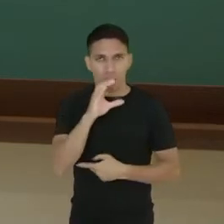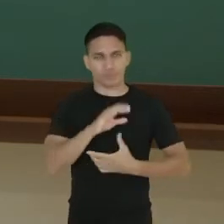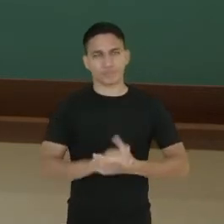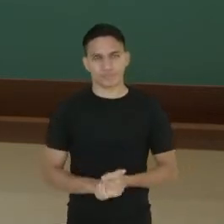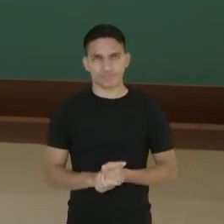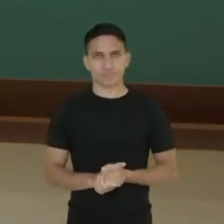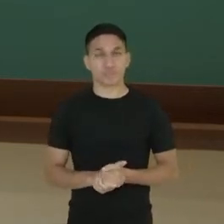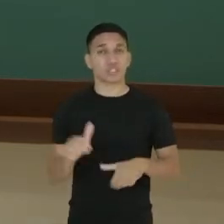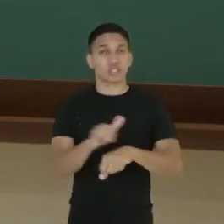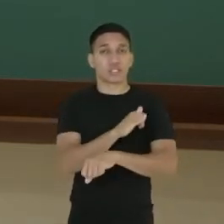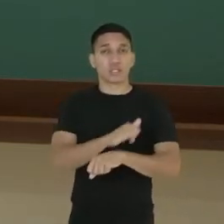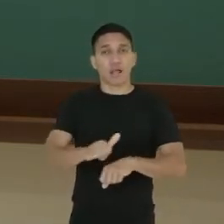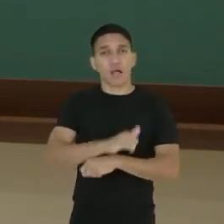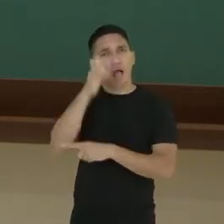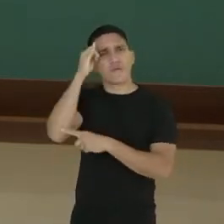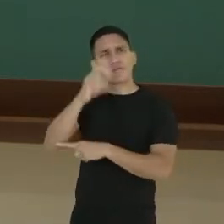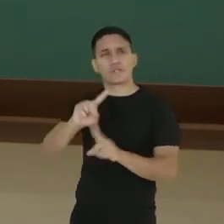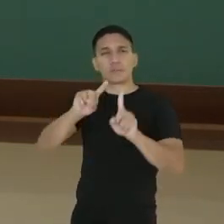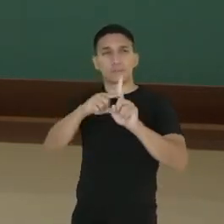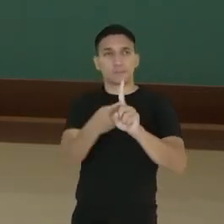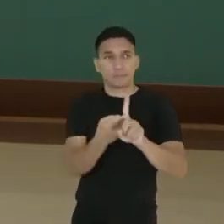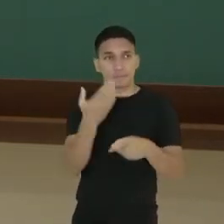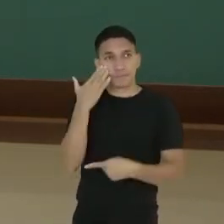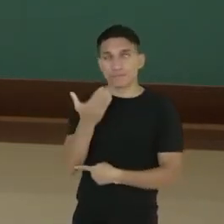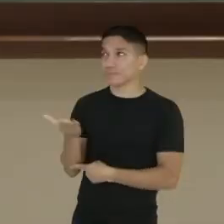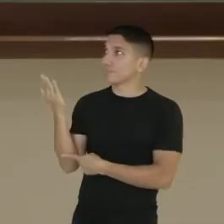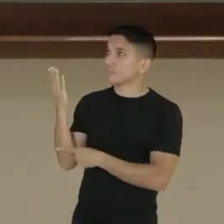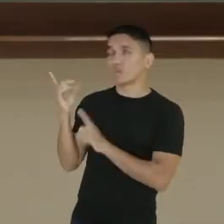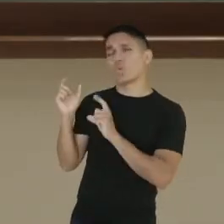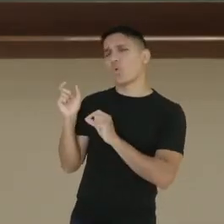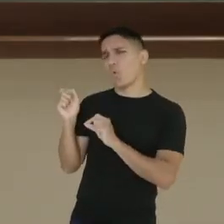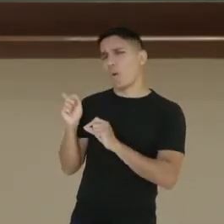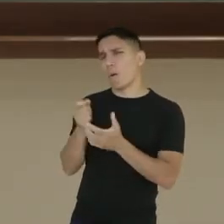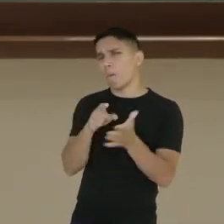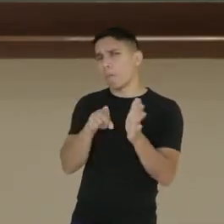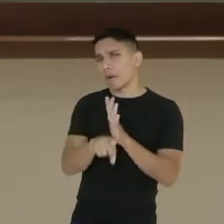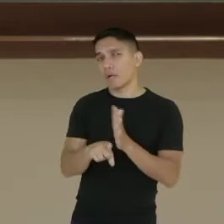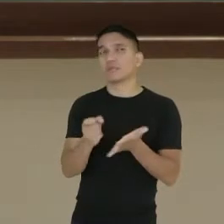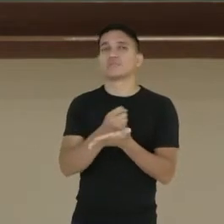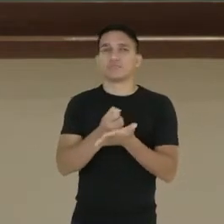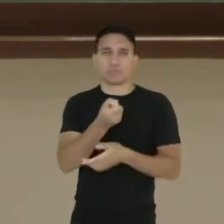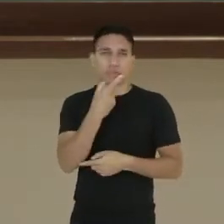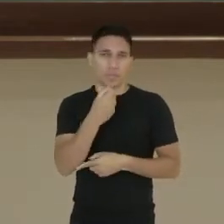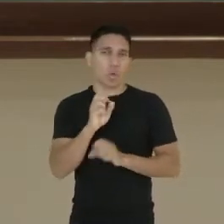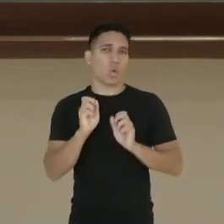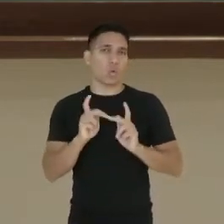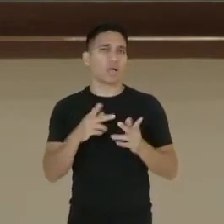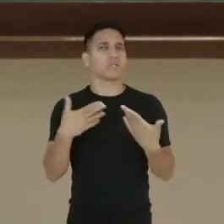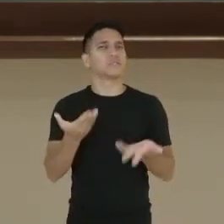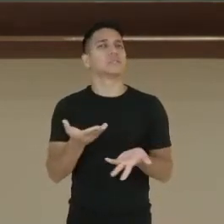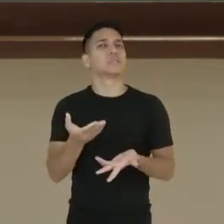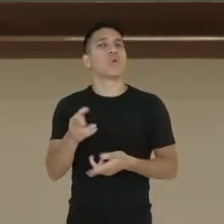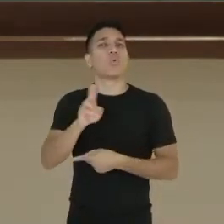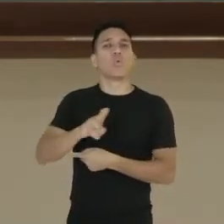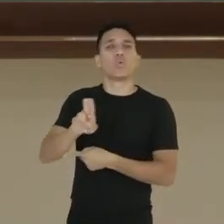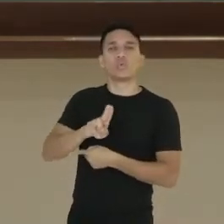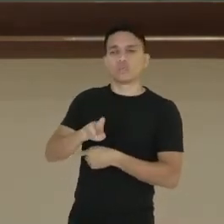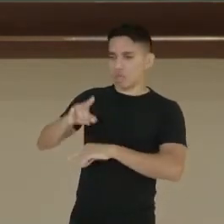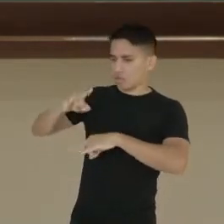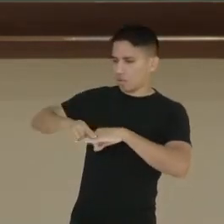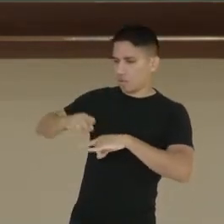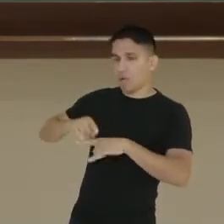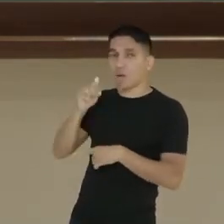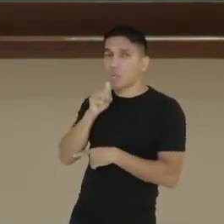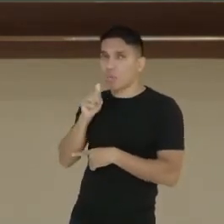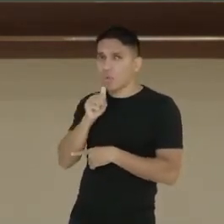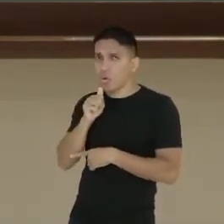Métodos contraceptivos. A pílula faz bem para a acne? Quando usar a camisinha feminina, eu devo